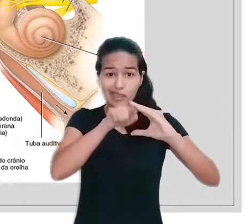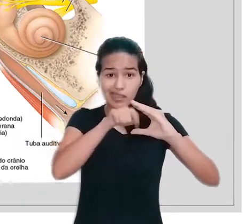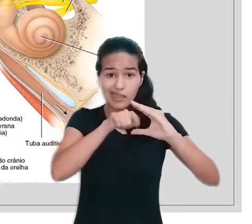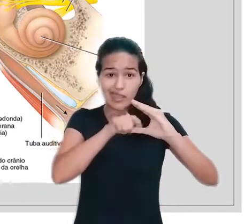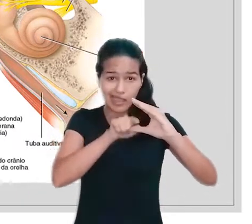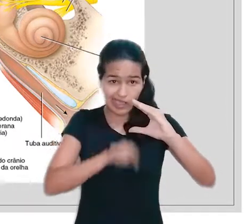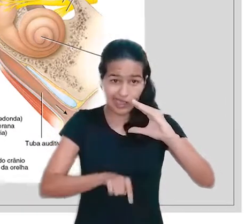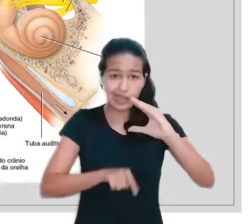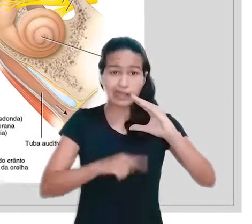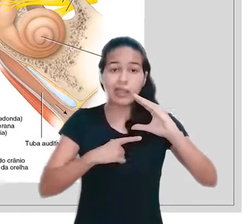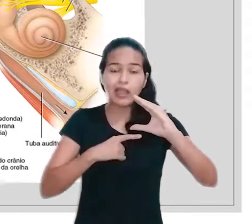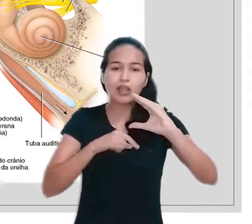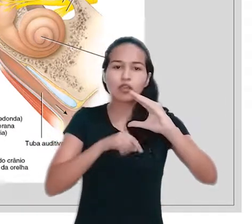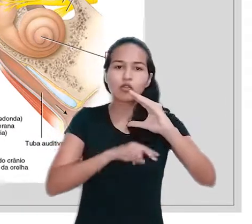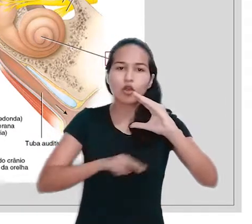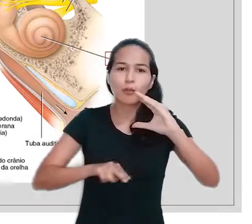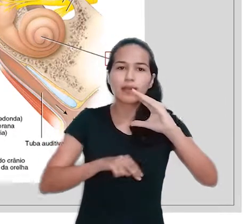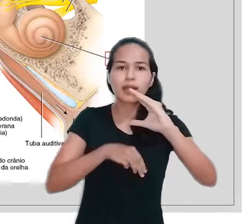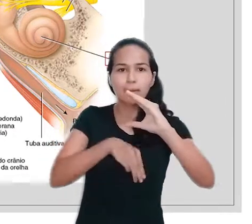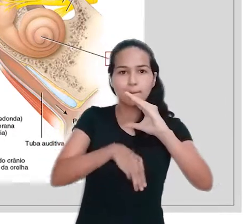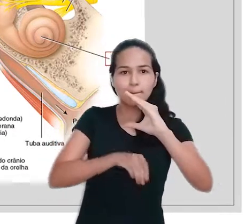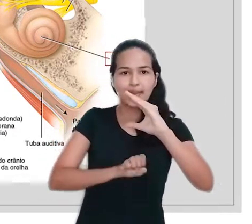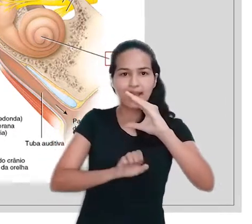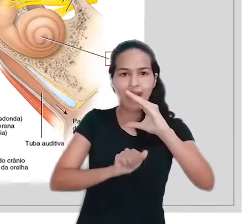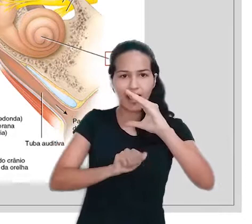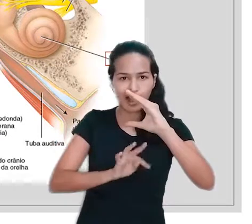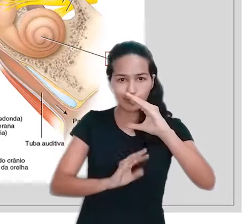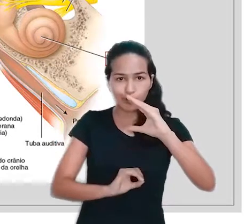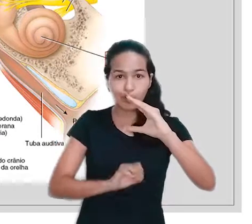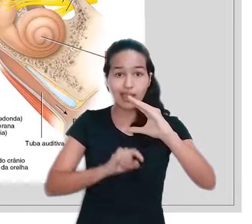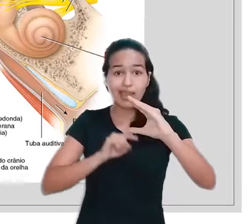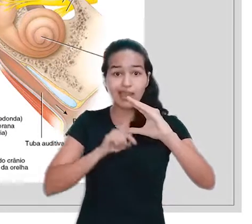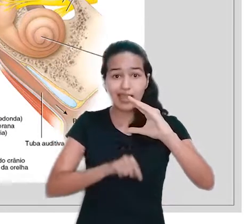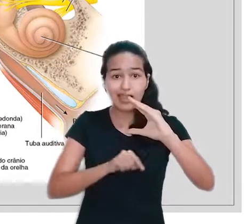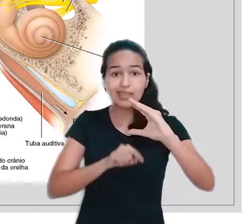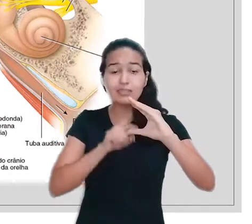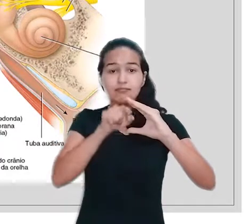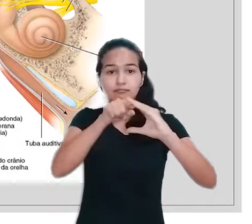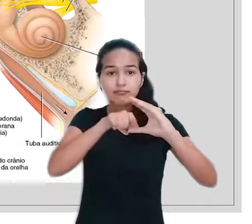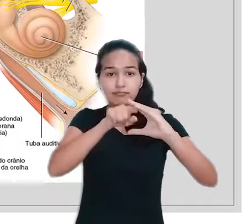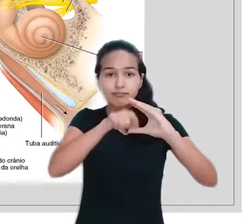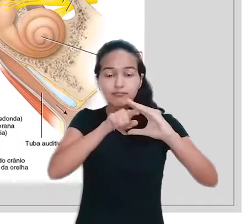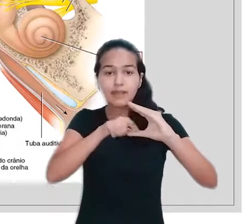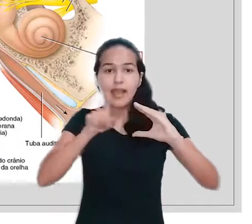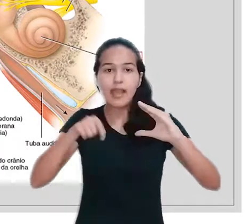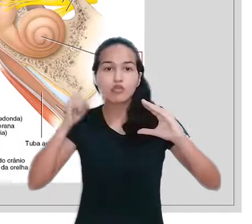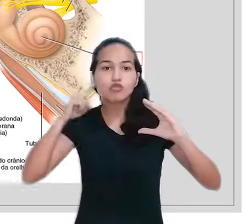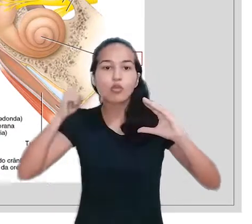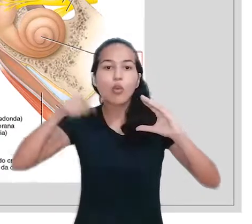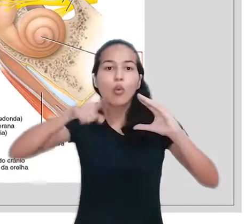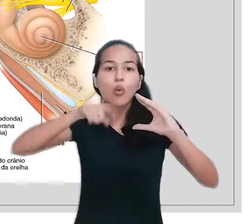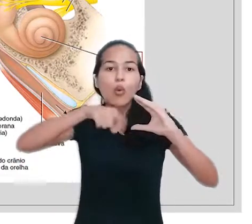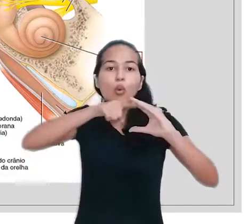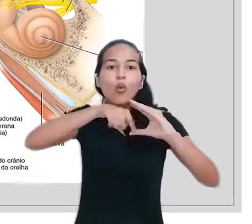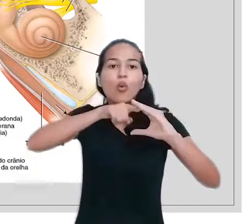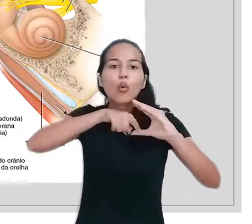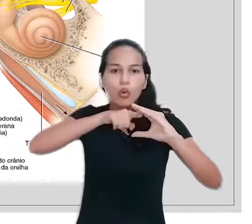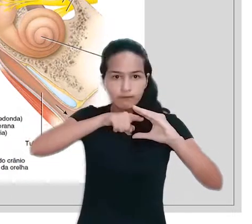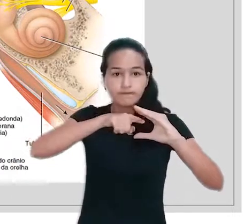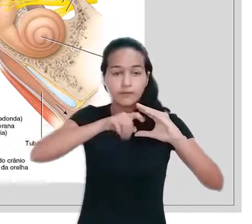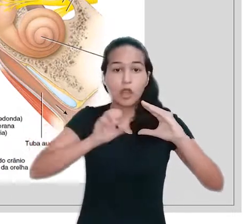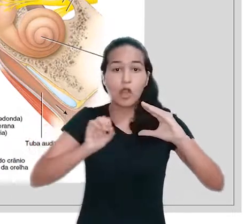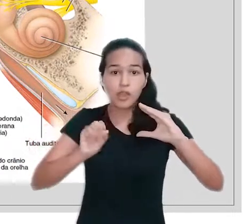esse canal tem a função de conduzir as ondas sonoras até a membrana timpânica. Então, aqui se encerra